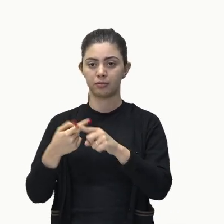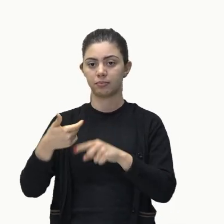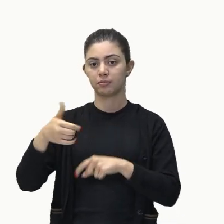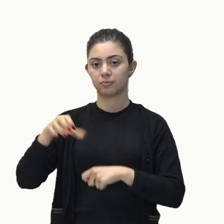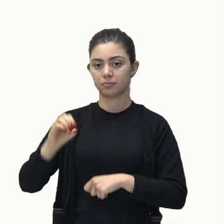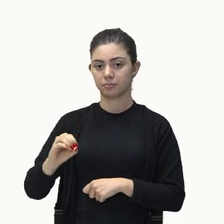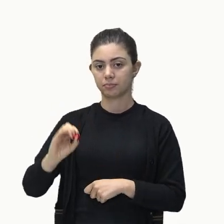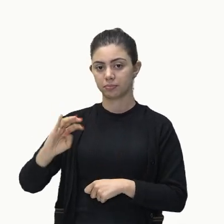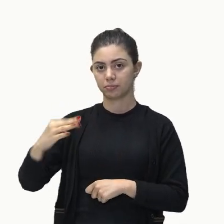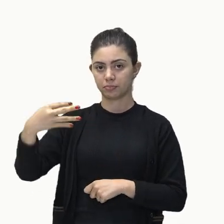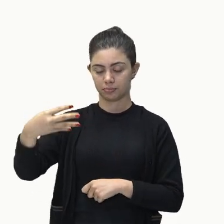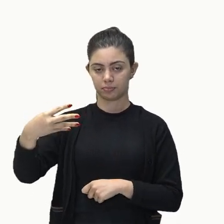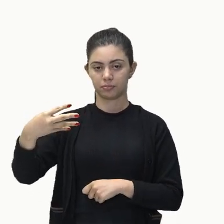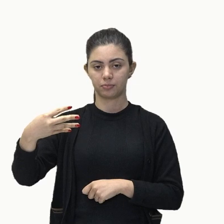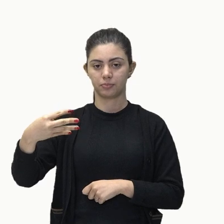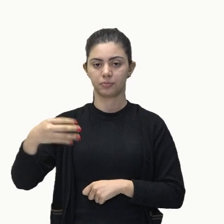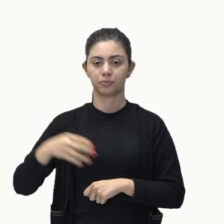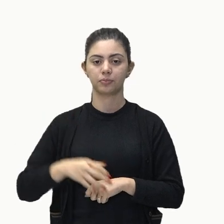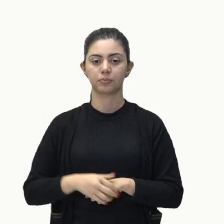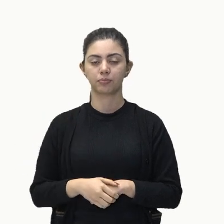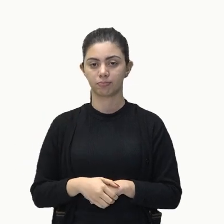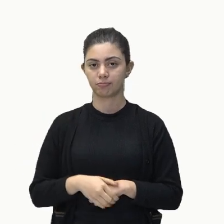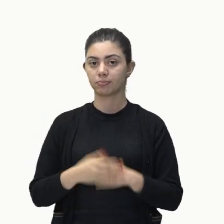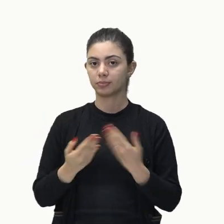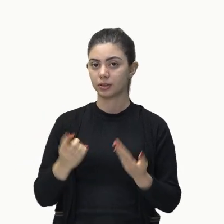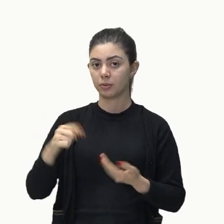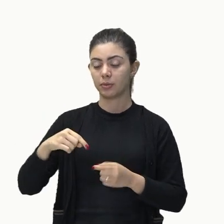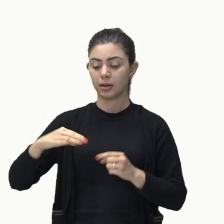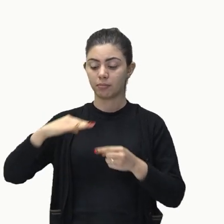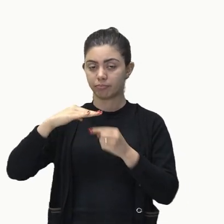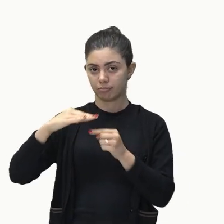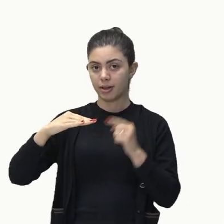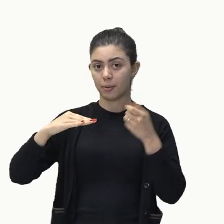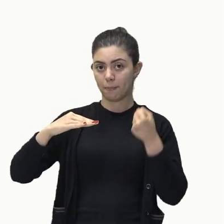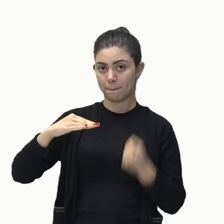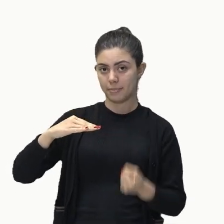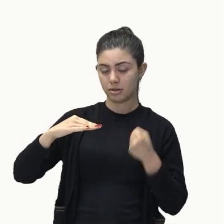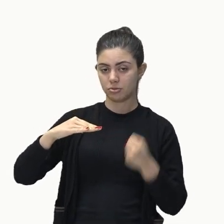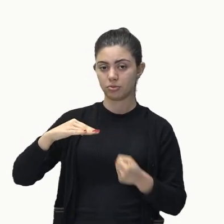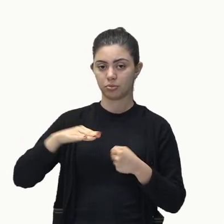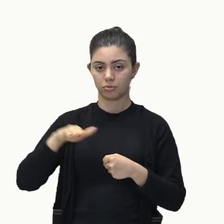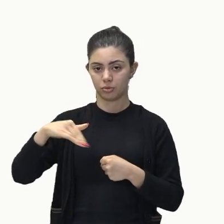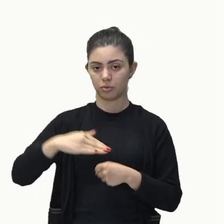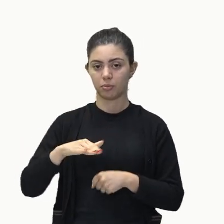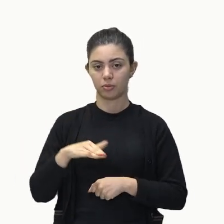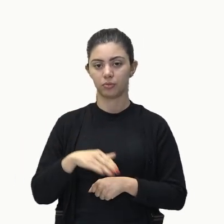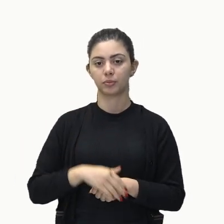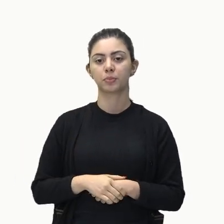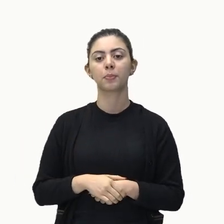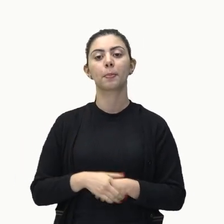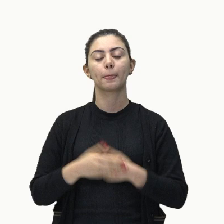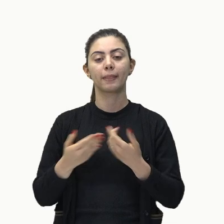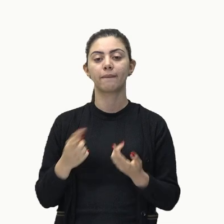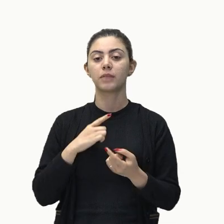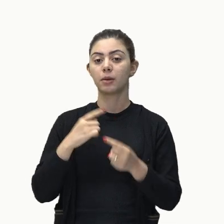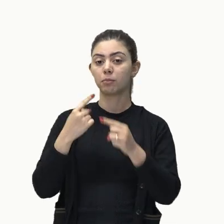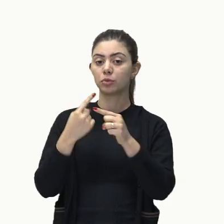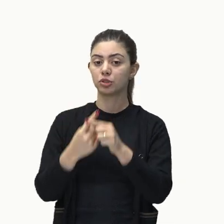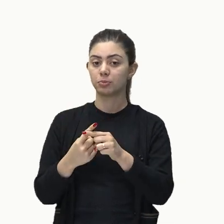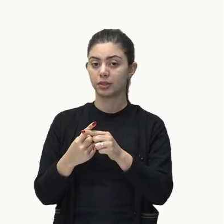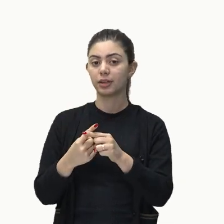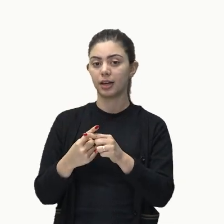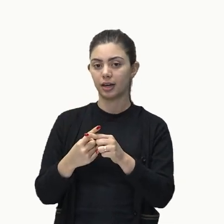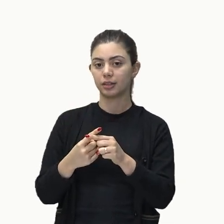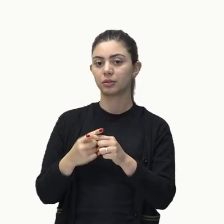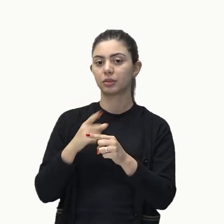vezes 10 elevado à quarta, que é o peso do automóvel, já está lá no segundo membro, multiplicado por esse valor aqui, que está